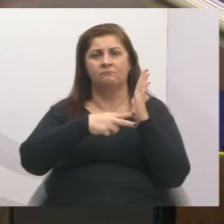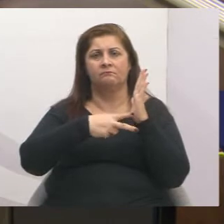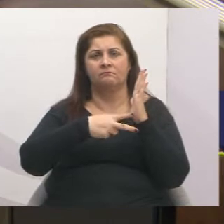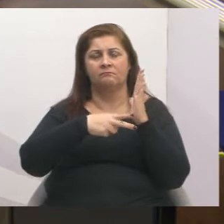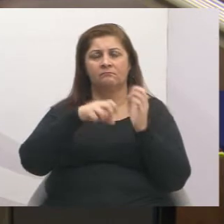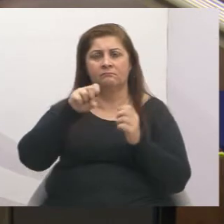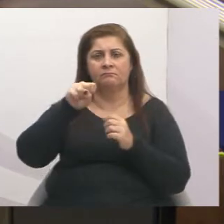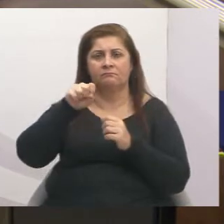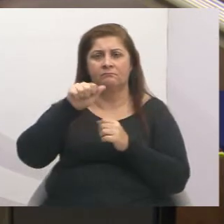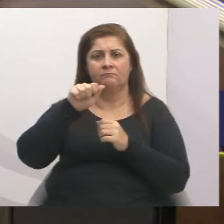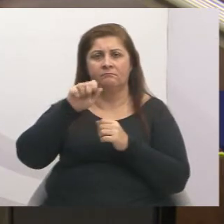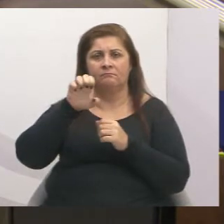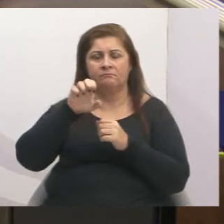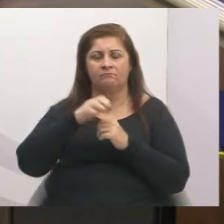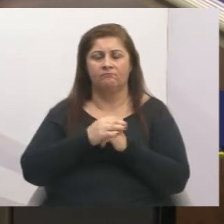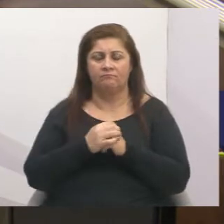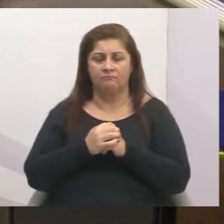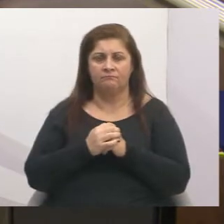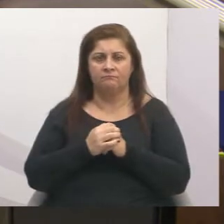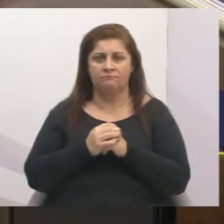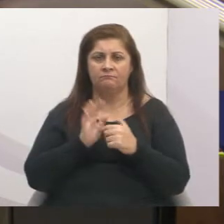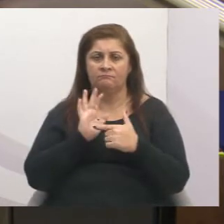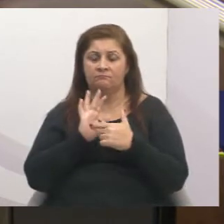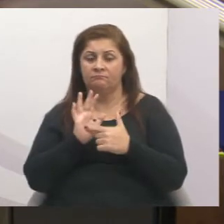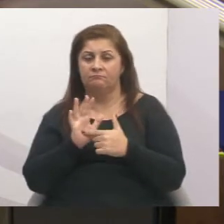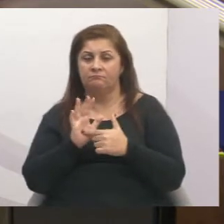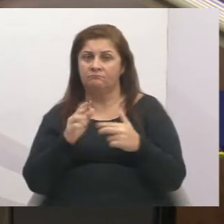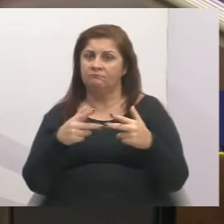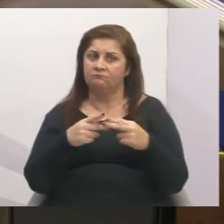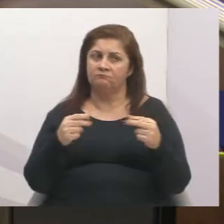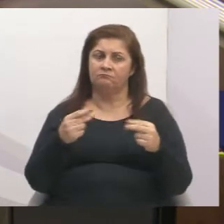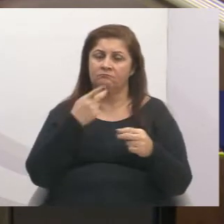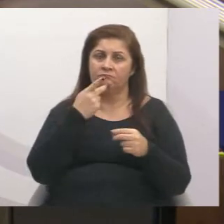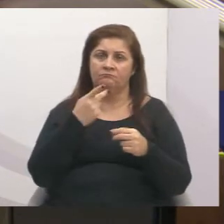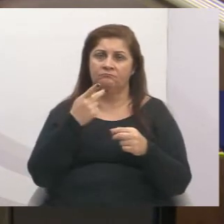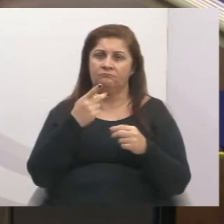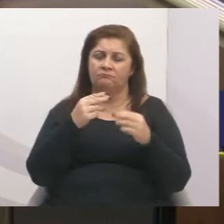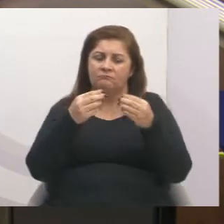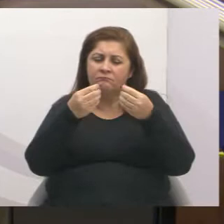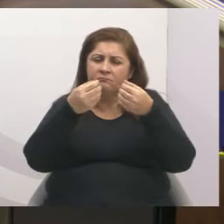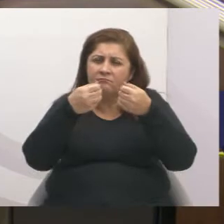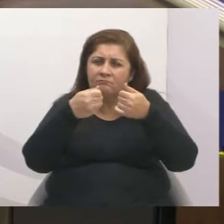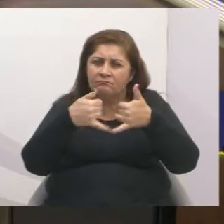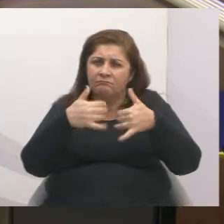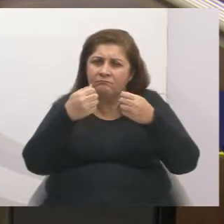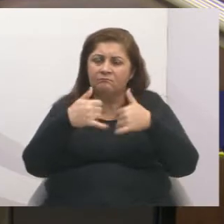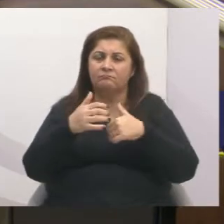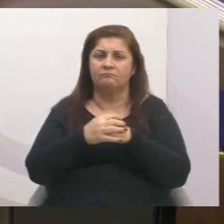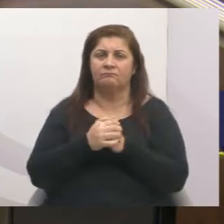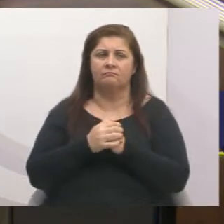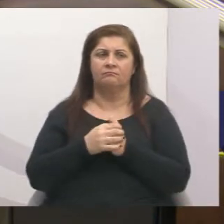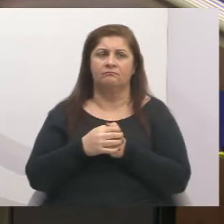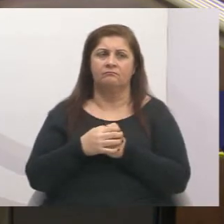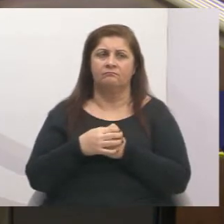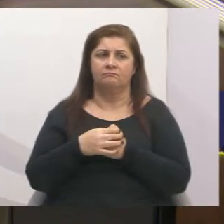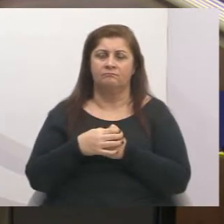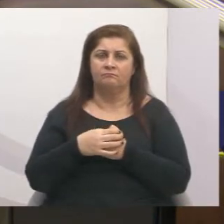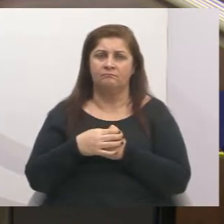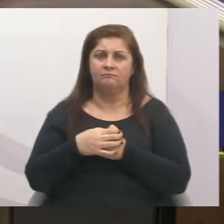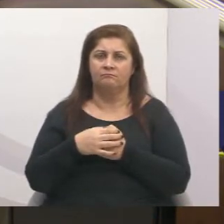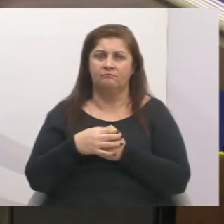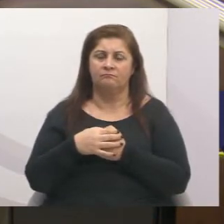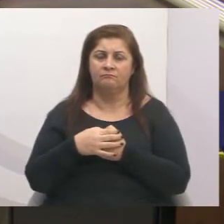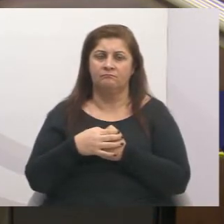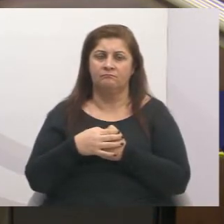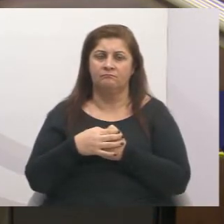gente apontou diretrizes e não entrou em detalhes, a não ser no caso de contribuição de inativo,